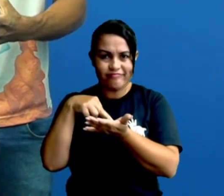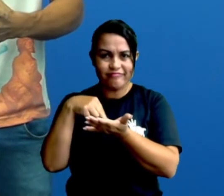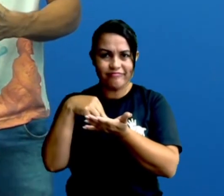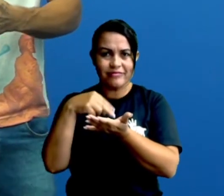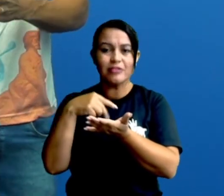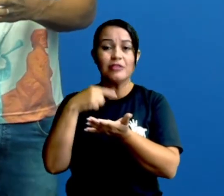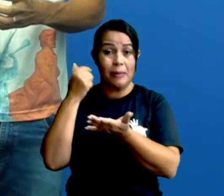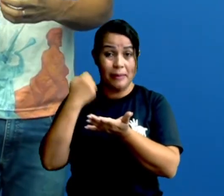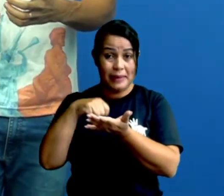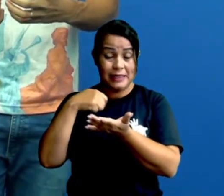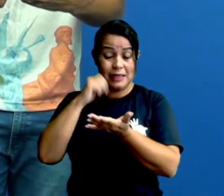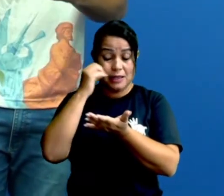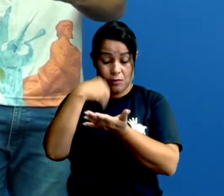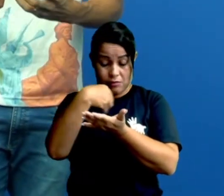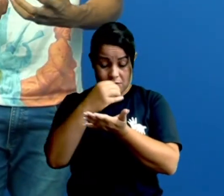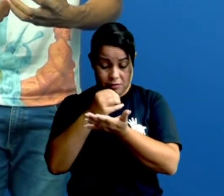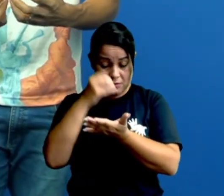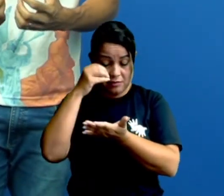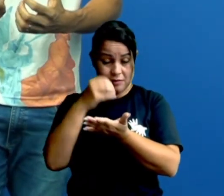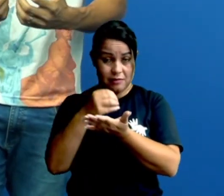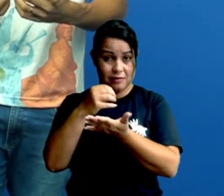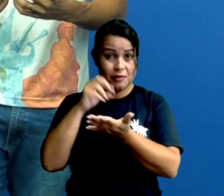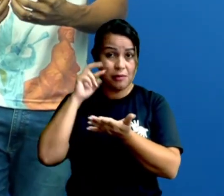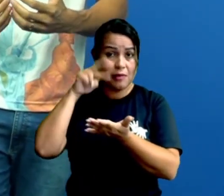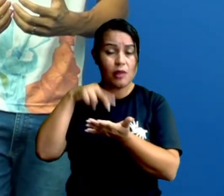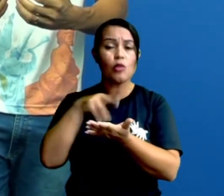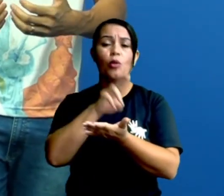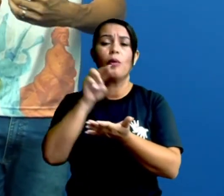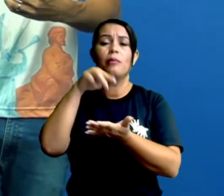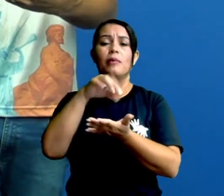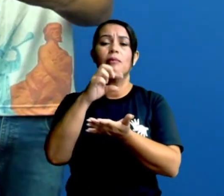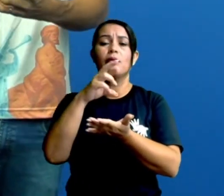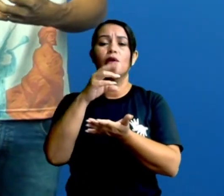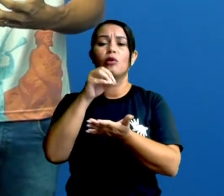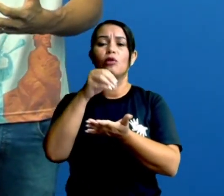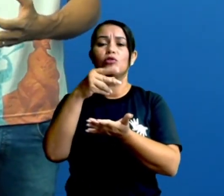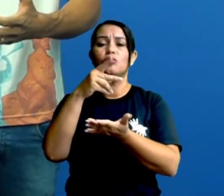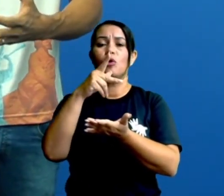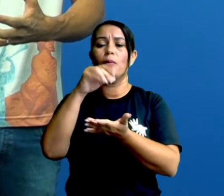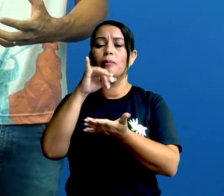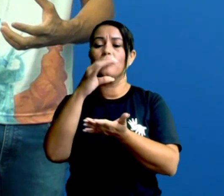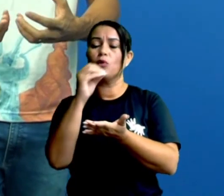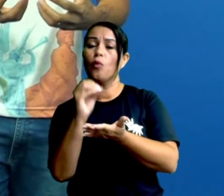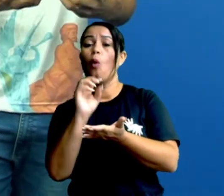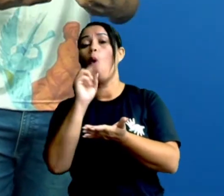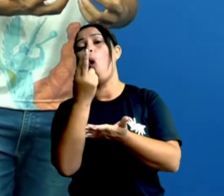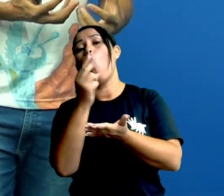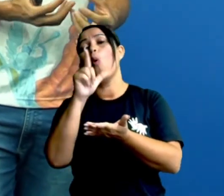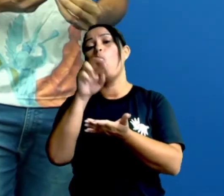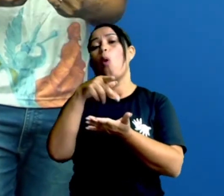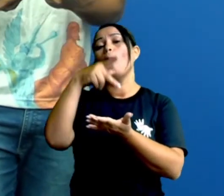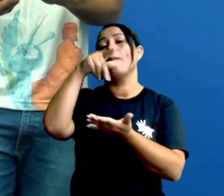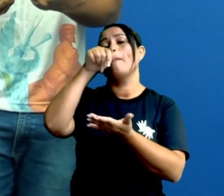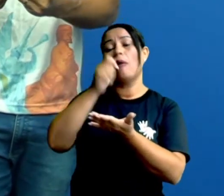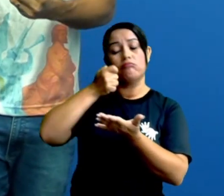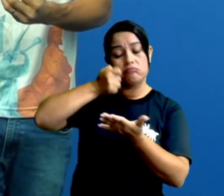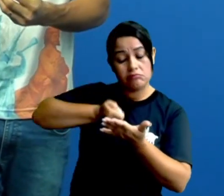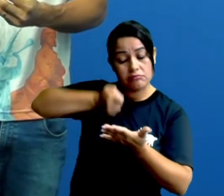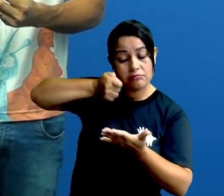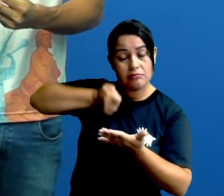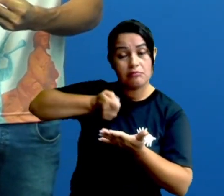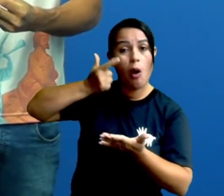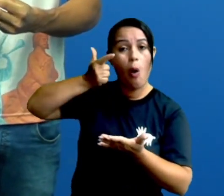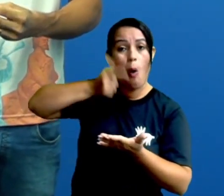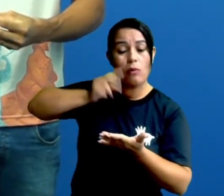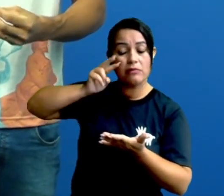nu. A gente precisa de um equipamento que nós chamamos de microscópio ou então de lupa, para que a gente